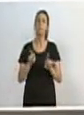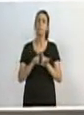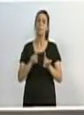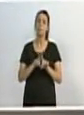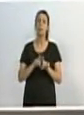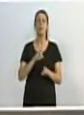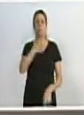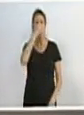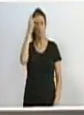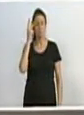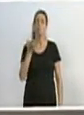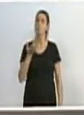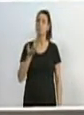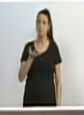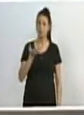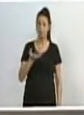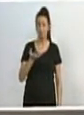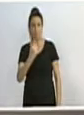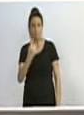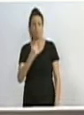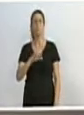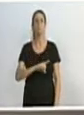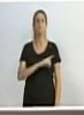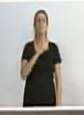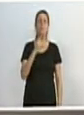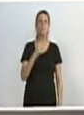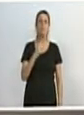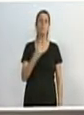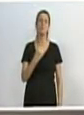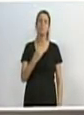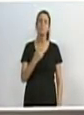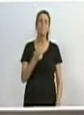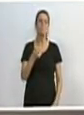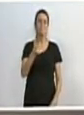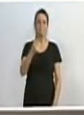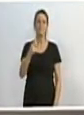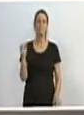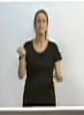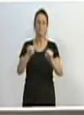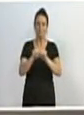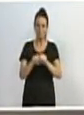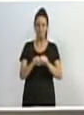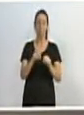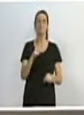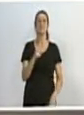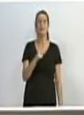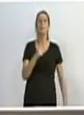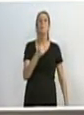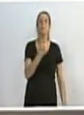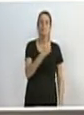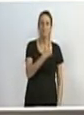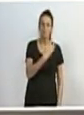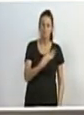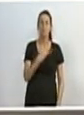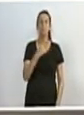incluídas, que deverão ser incluídas aí antes da aprovação final do nosso projeto. Então, acho que como encaminhamento a gente deixa